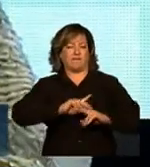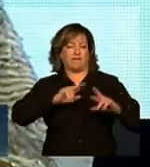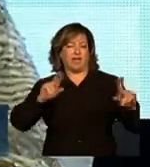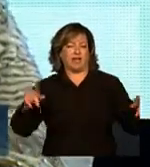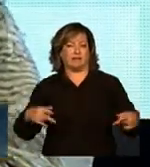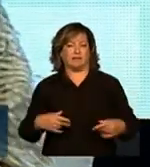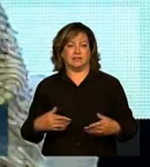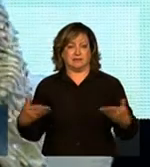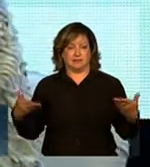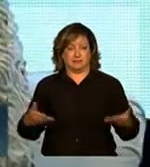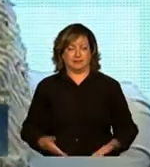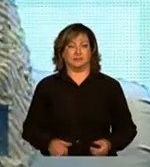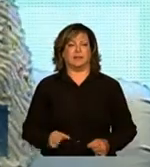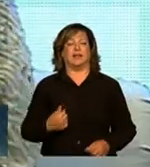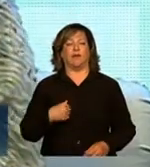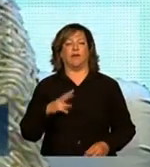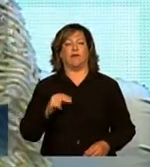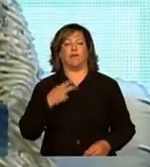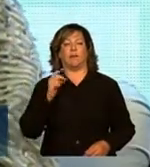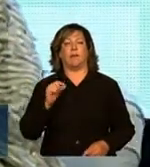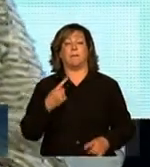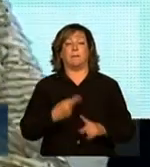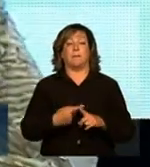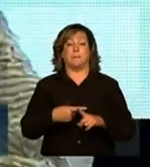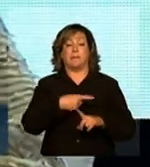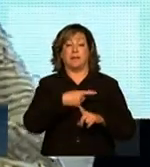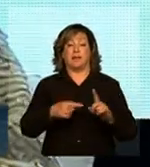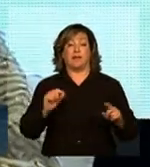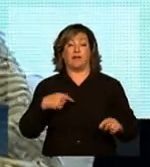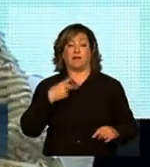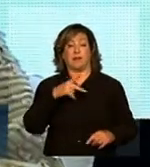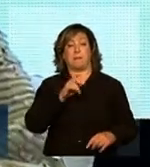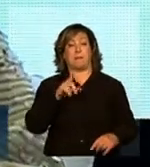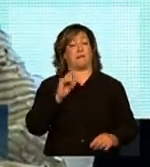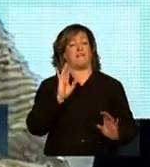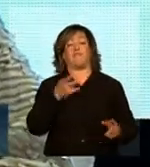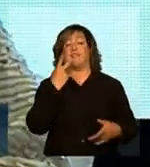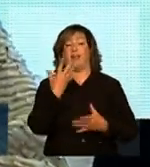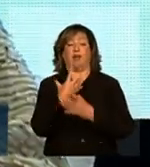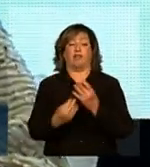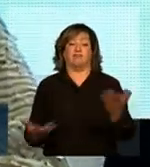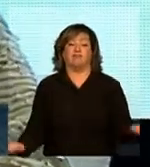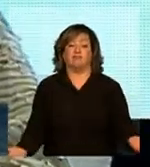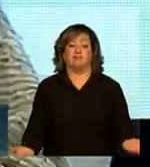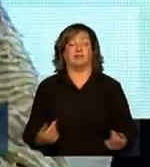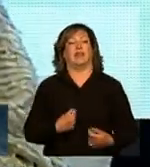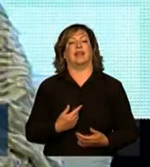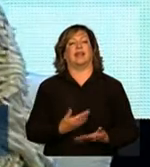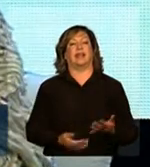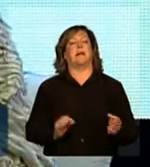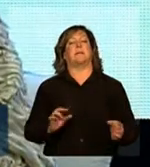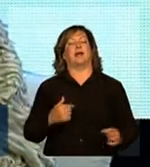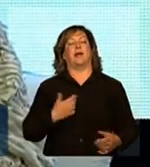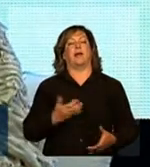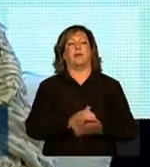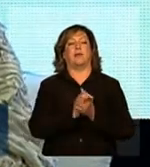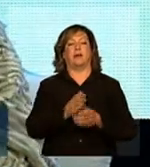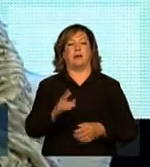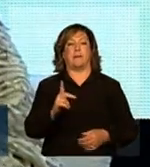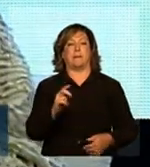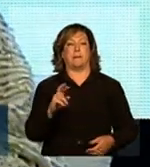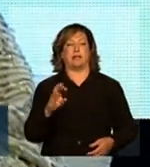vou gastar um pouquinho do meu tempo, até porque metade do que eu ia falar, o Pepe já roubou minha fala. Então, eu queria cumprimentar meu querido